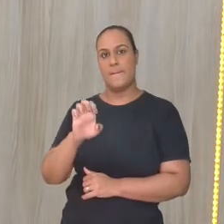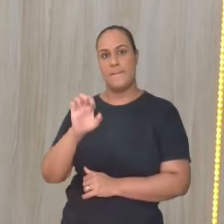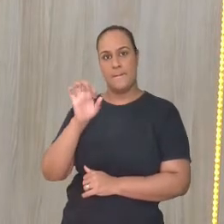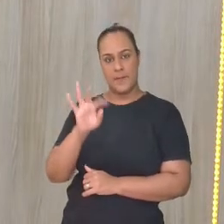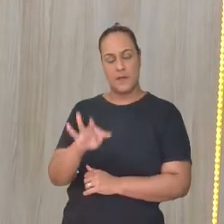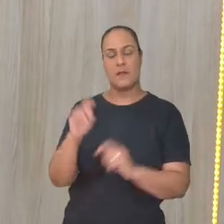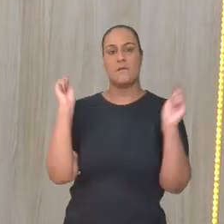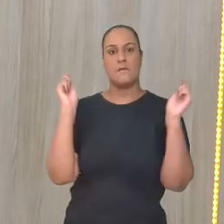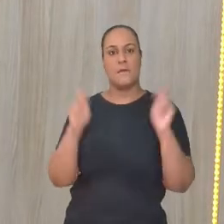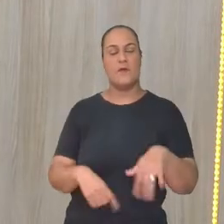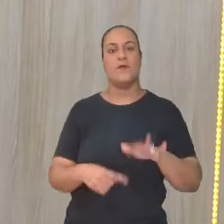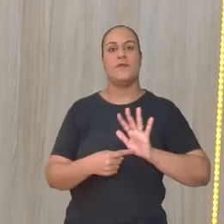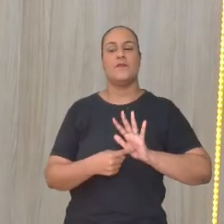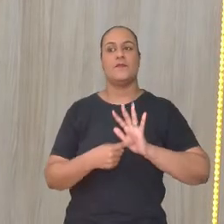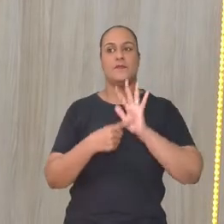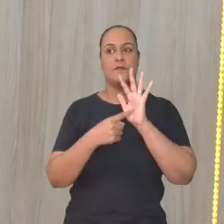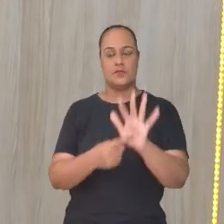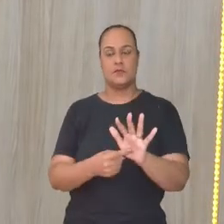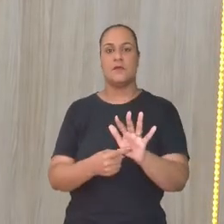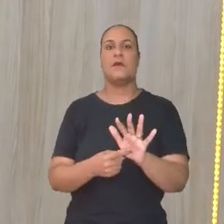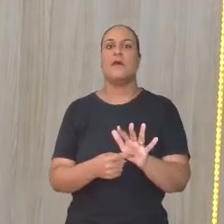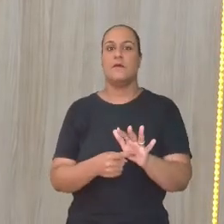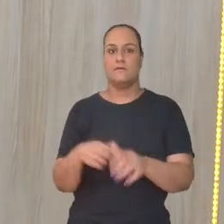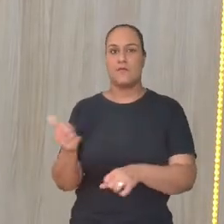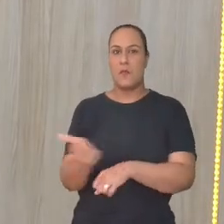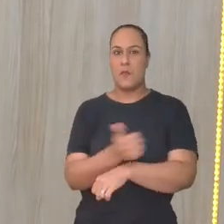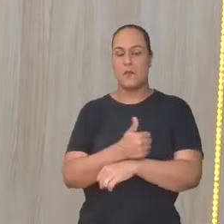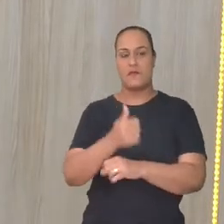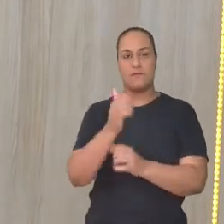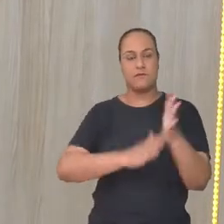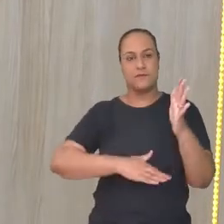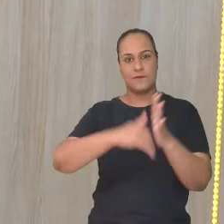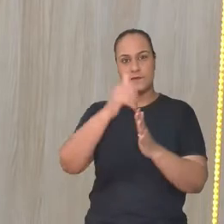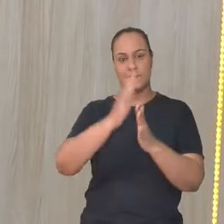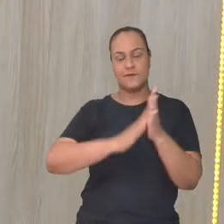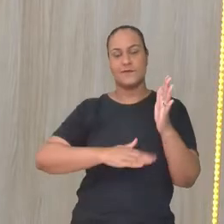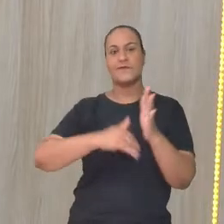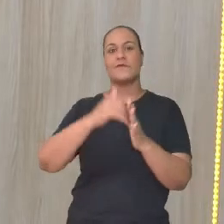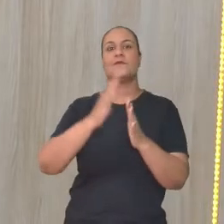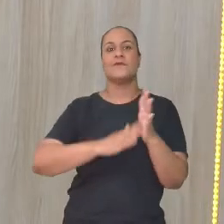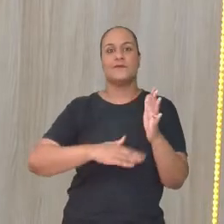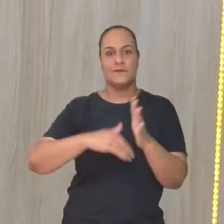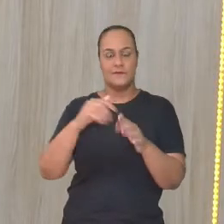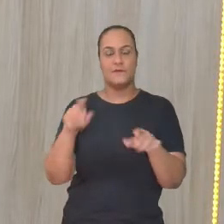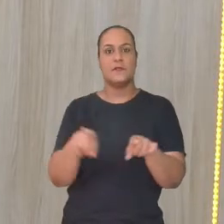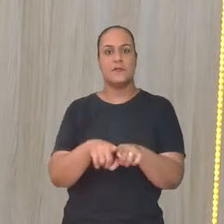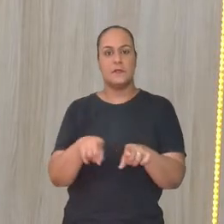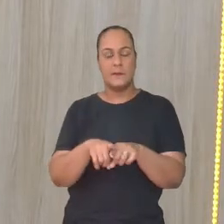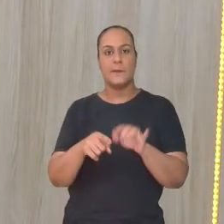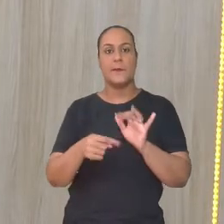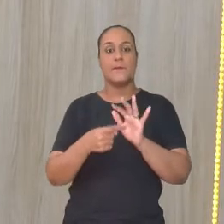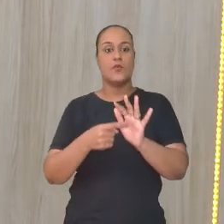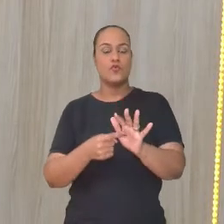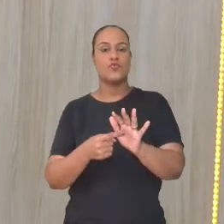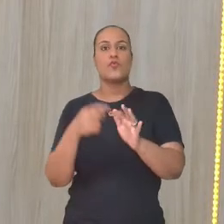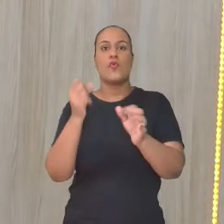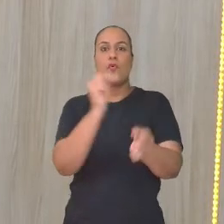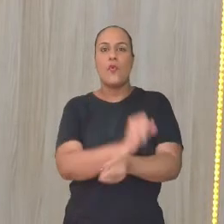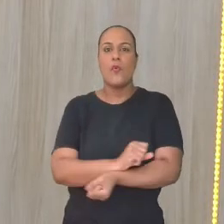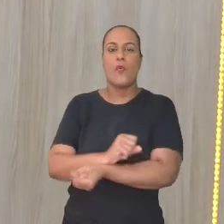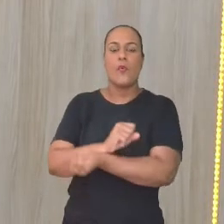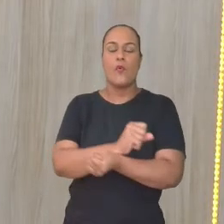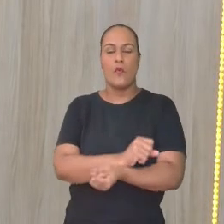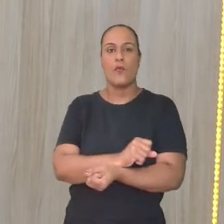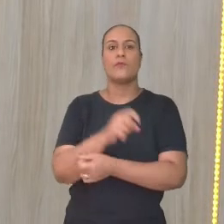posso destacar aqui como um grande pintor aí que retratou, inclusive retratou a questão da escravidão, né, no